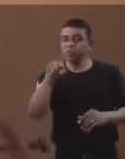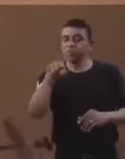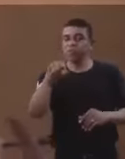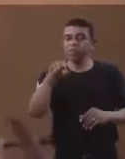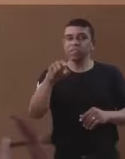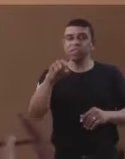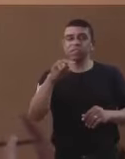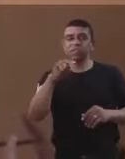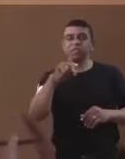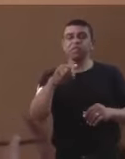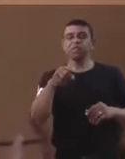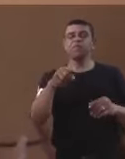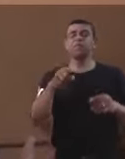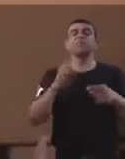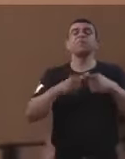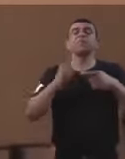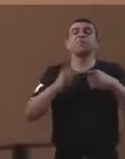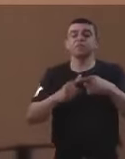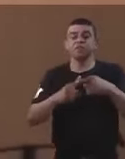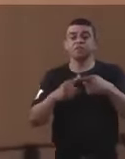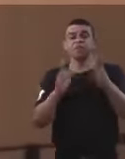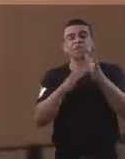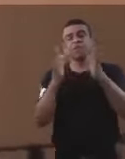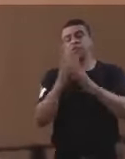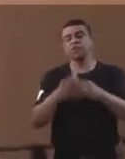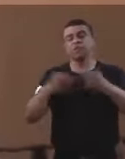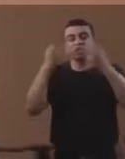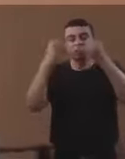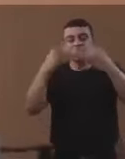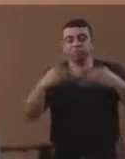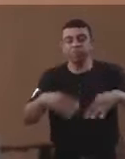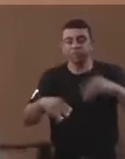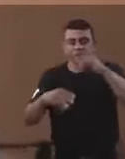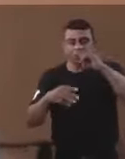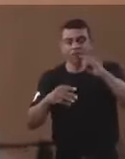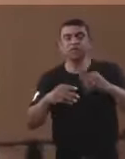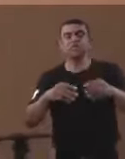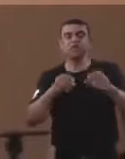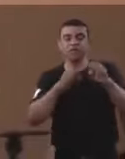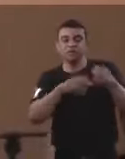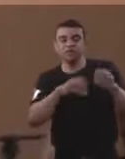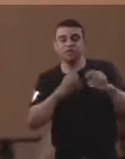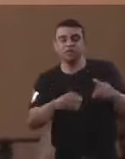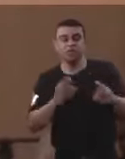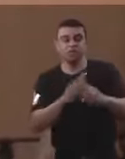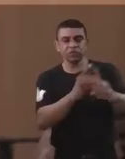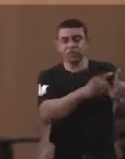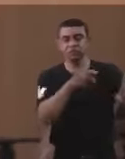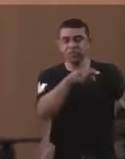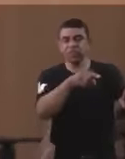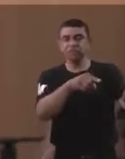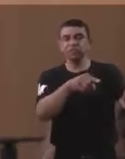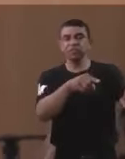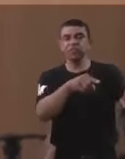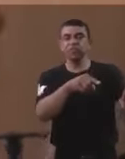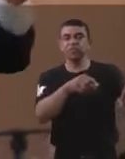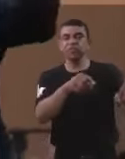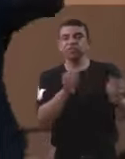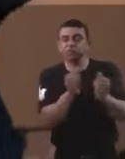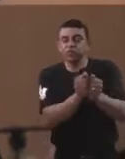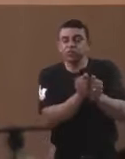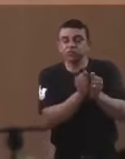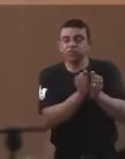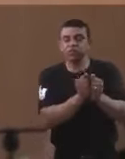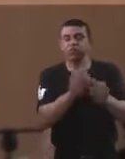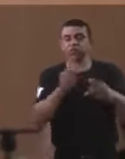que Jesus faz isso? Porque a multidão está testemunhando. Quem vai continuar o ministério quando Jesus